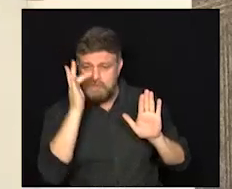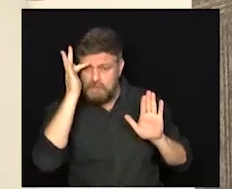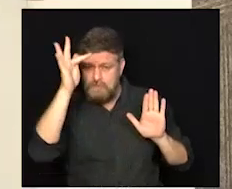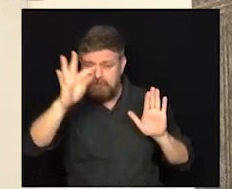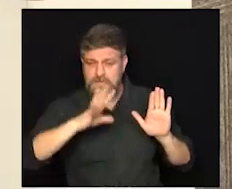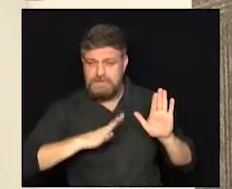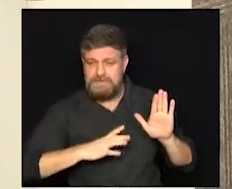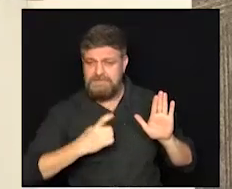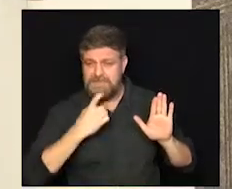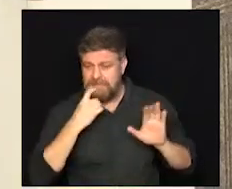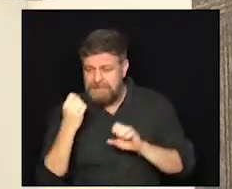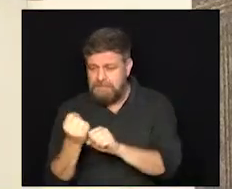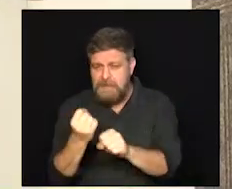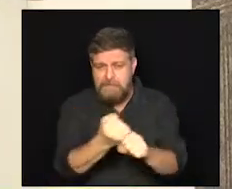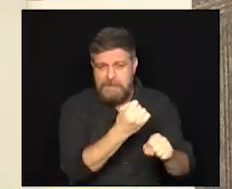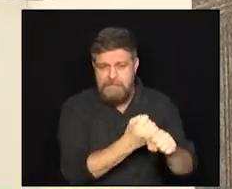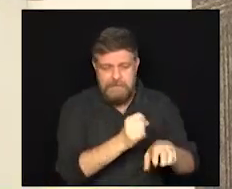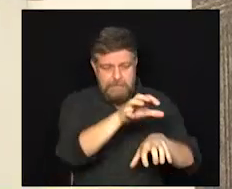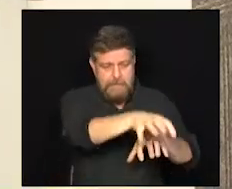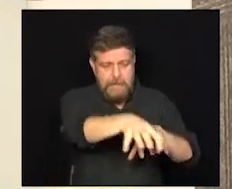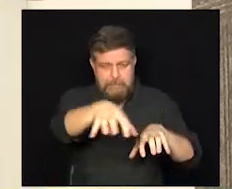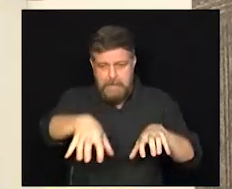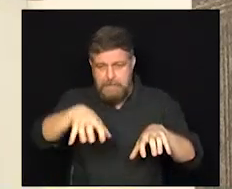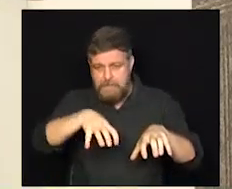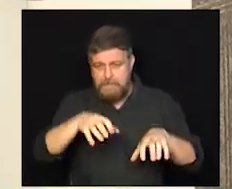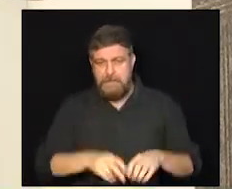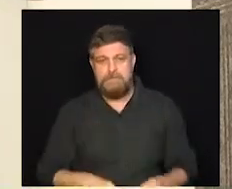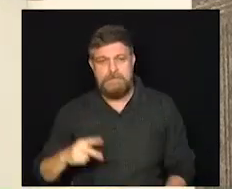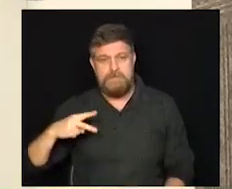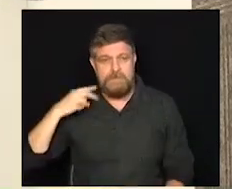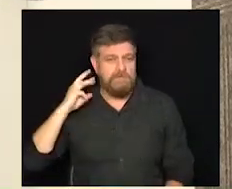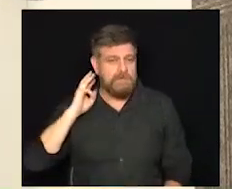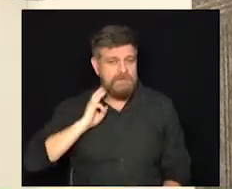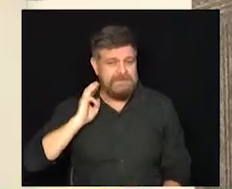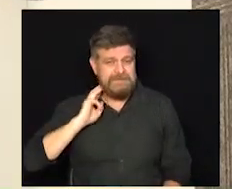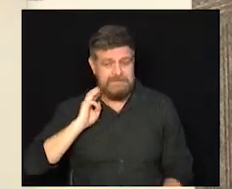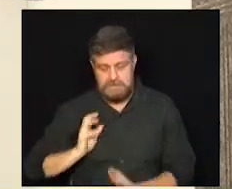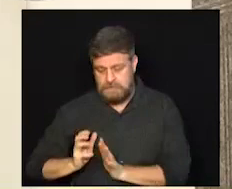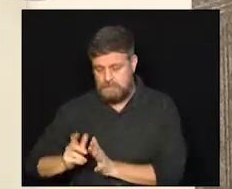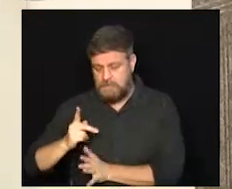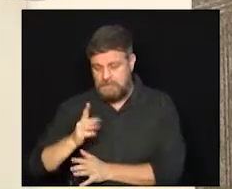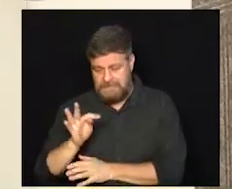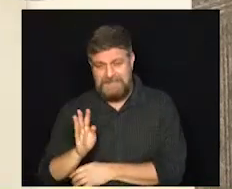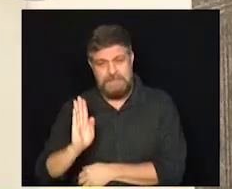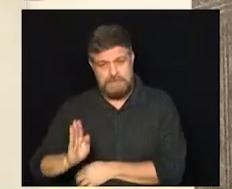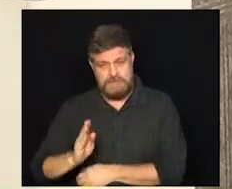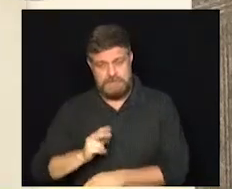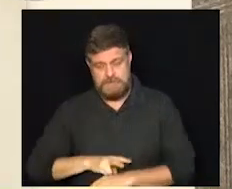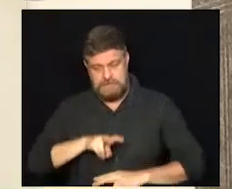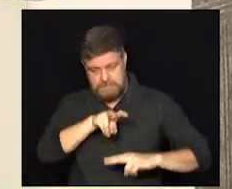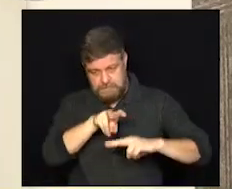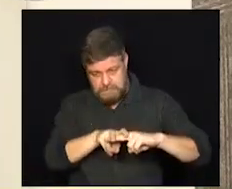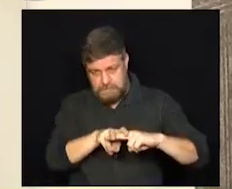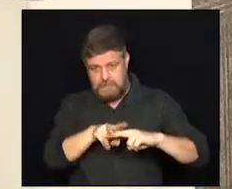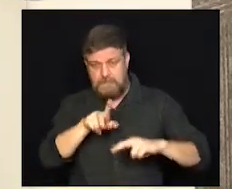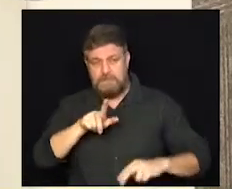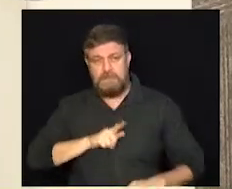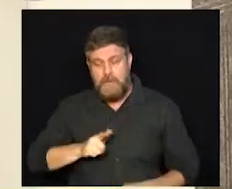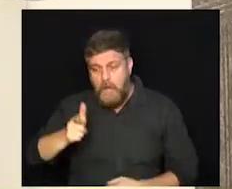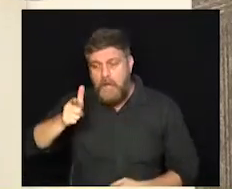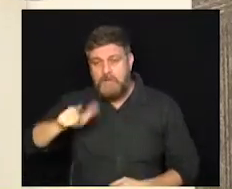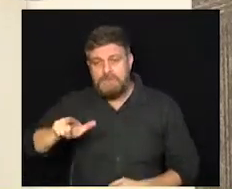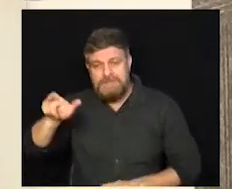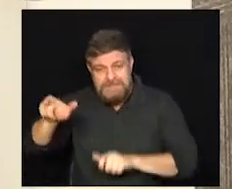é o presidente dessa comissão é o vereador Cecílio Santos, do PT, que já está aqui no plenário, e os demais participantes